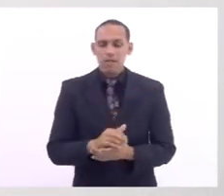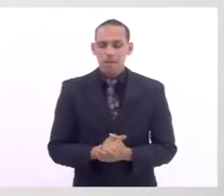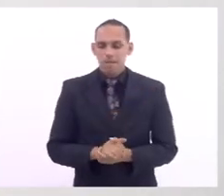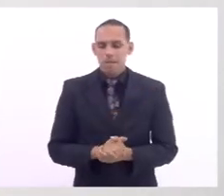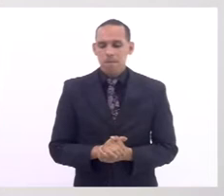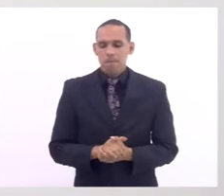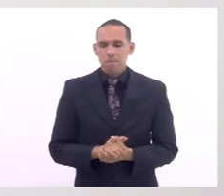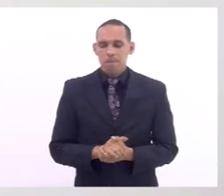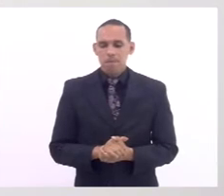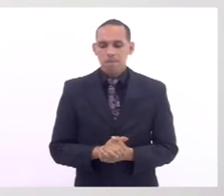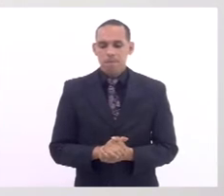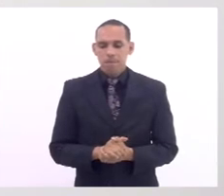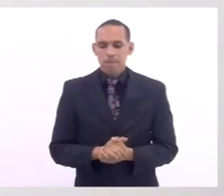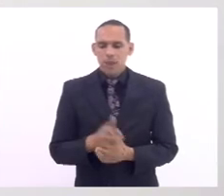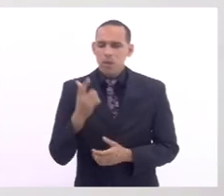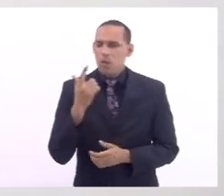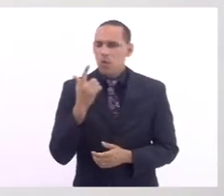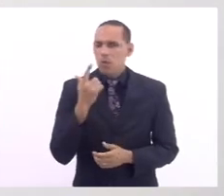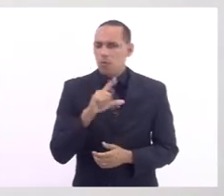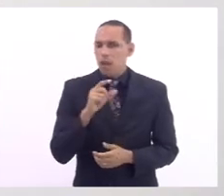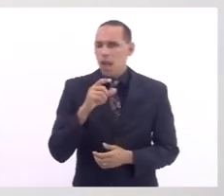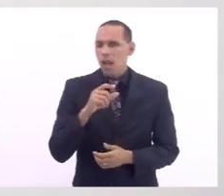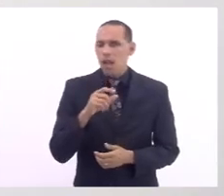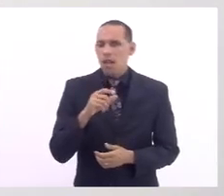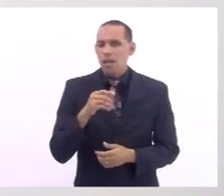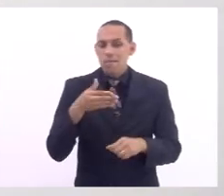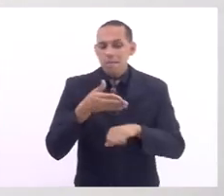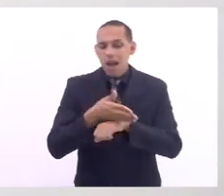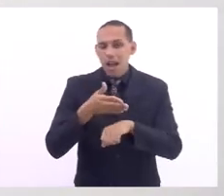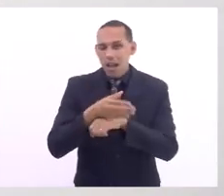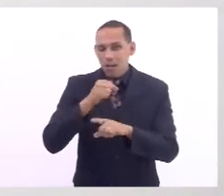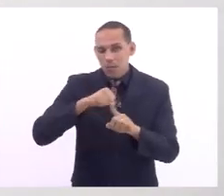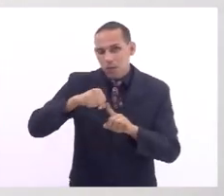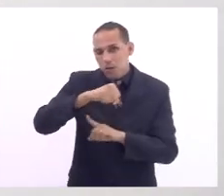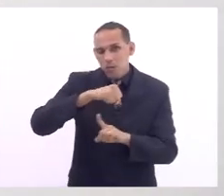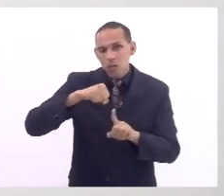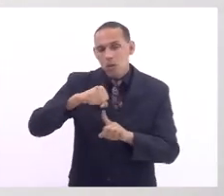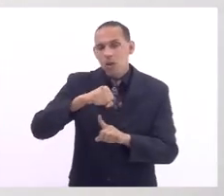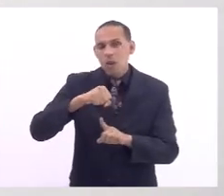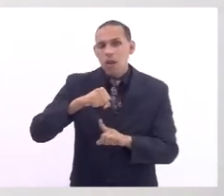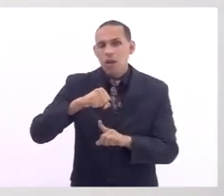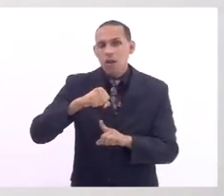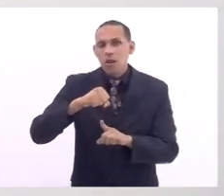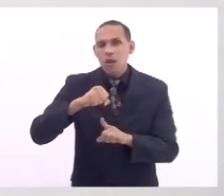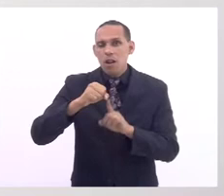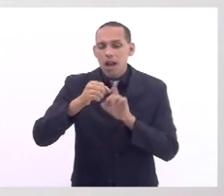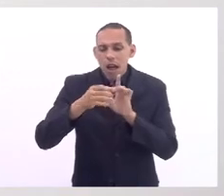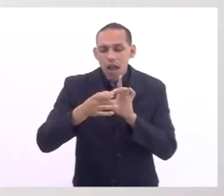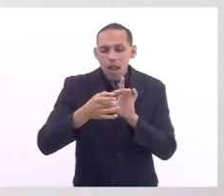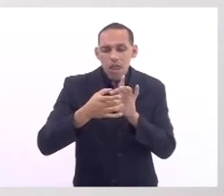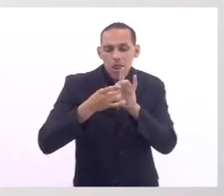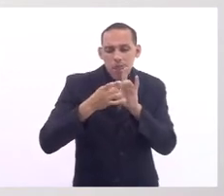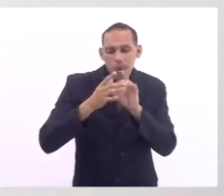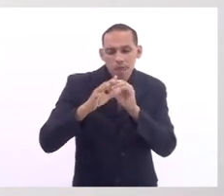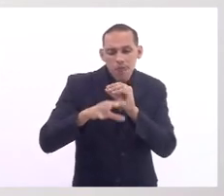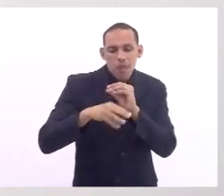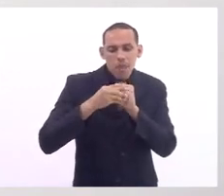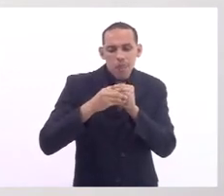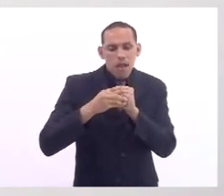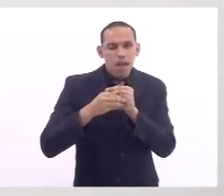alguma possibilidade de participação da sociedade foi capaz de aglutinar algumas